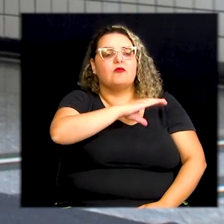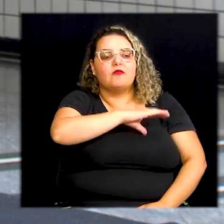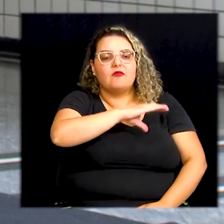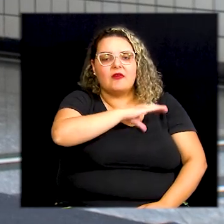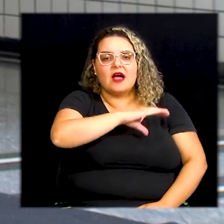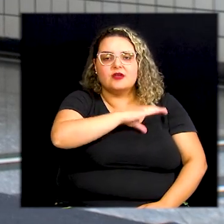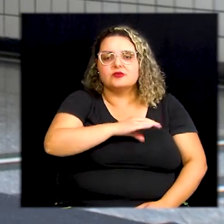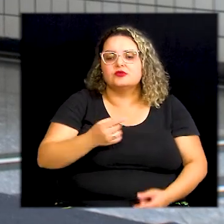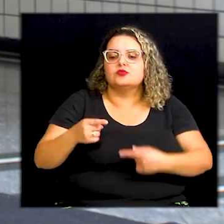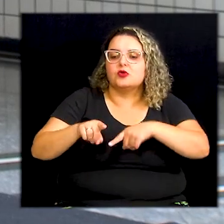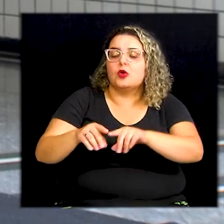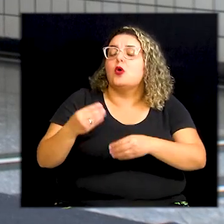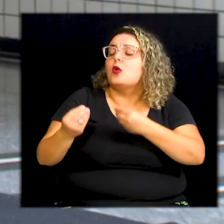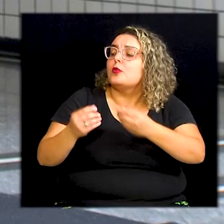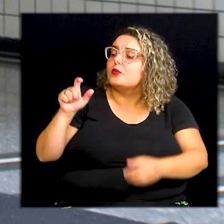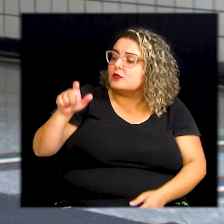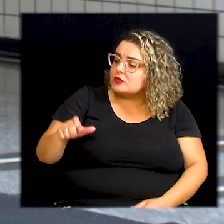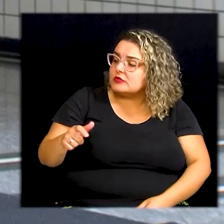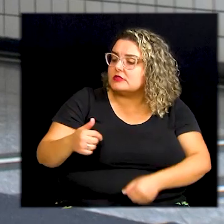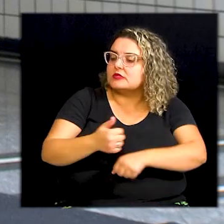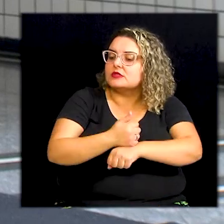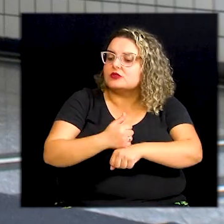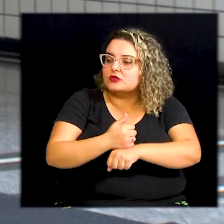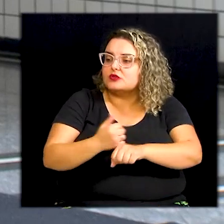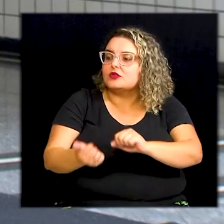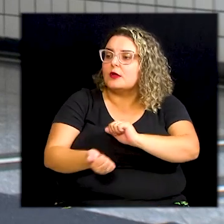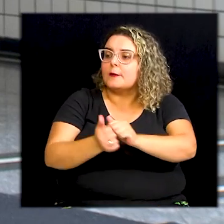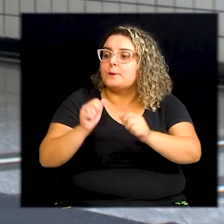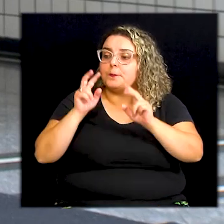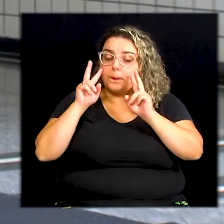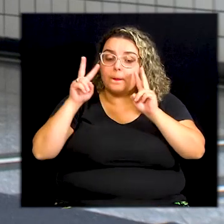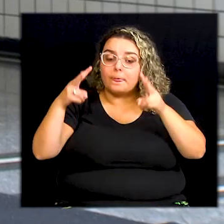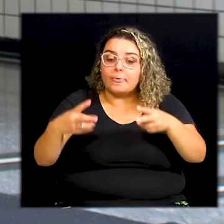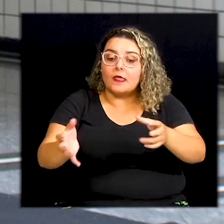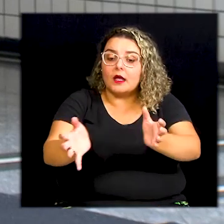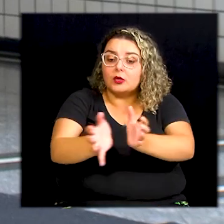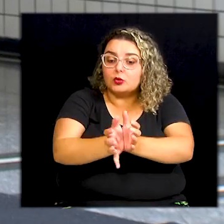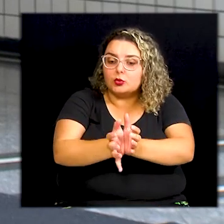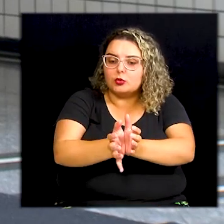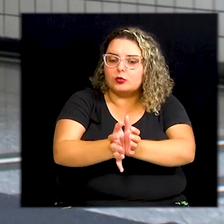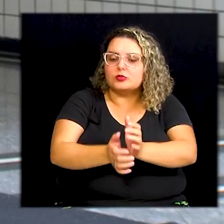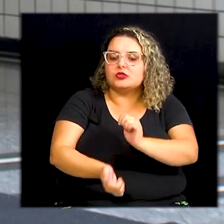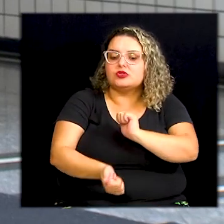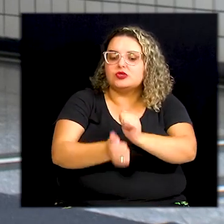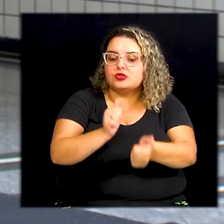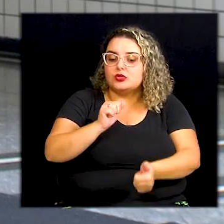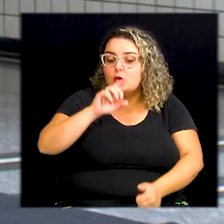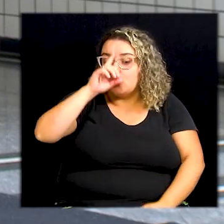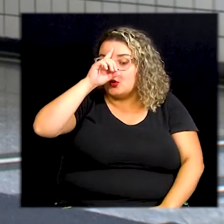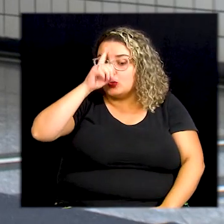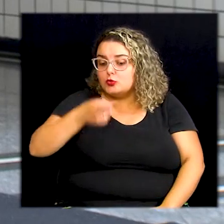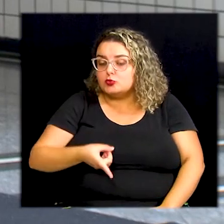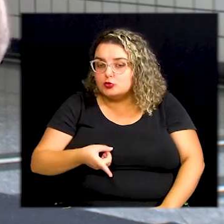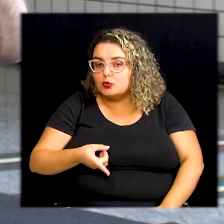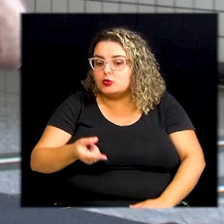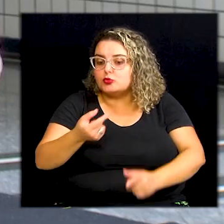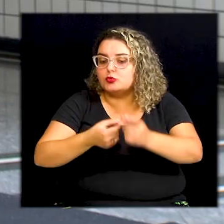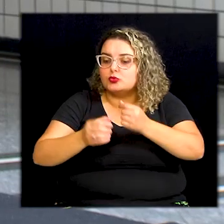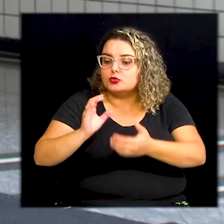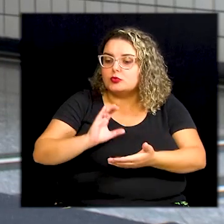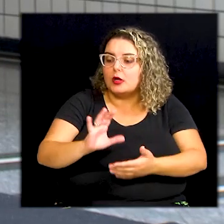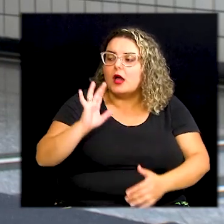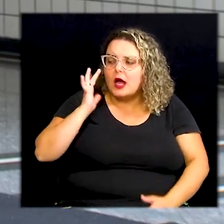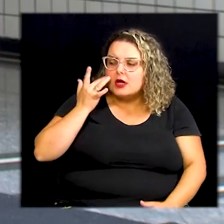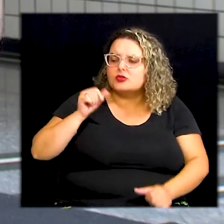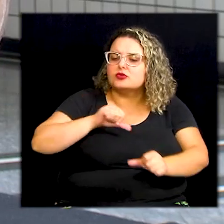também. Como é que você que é jogador, você que é atleta, enxerga clube de futebol com um dono e colocando